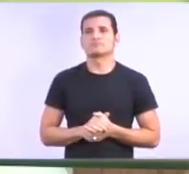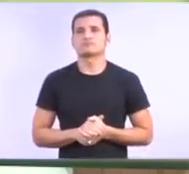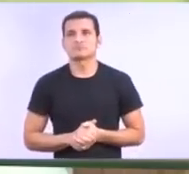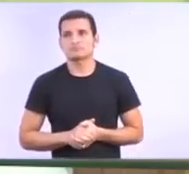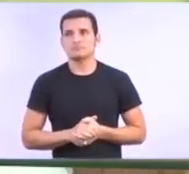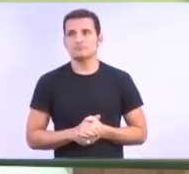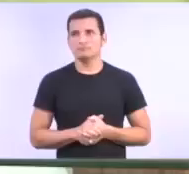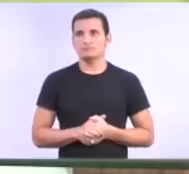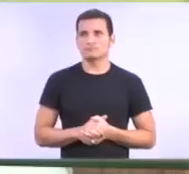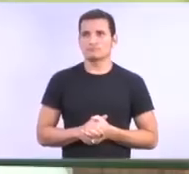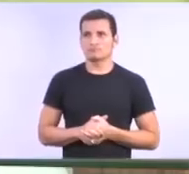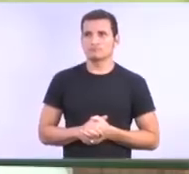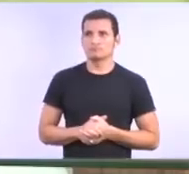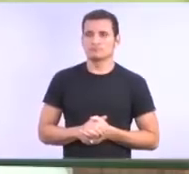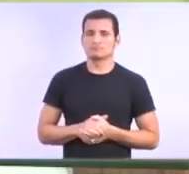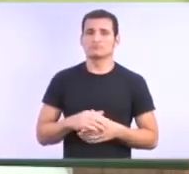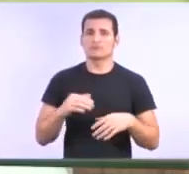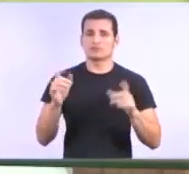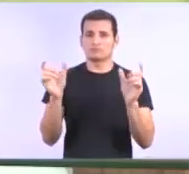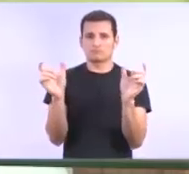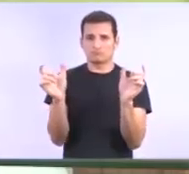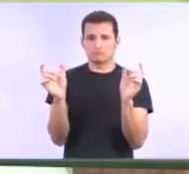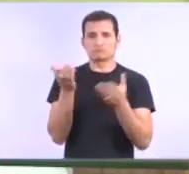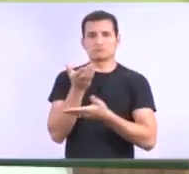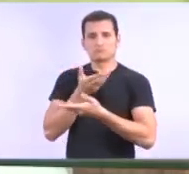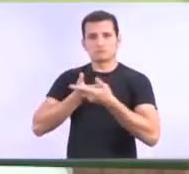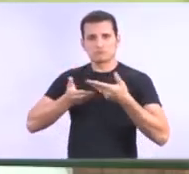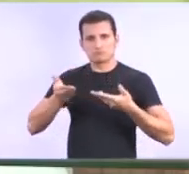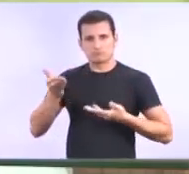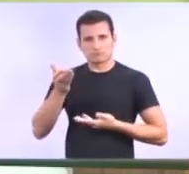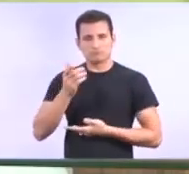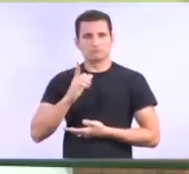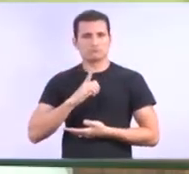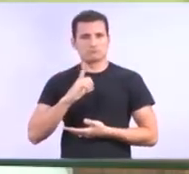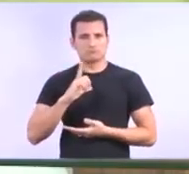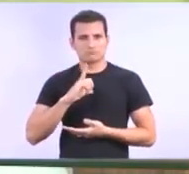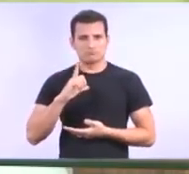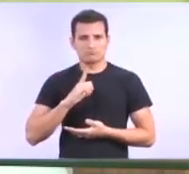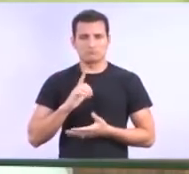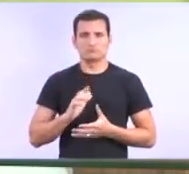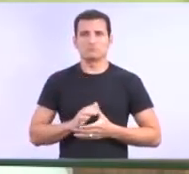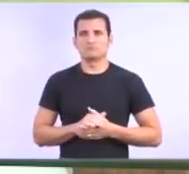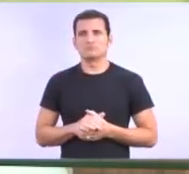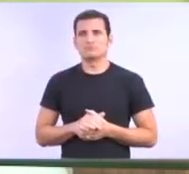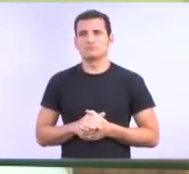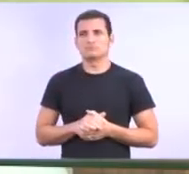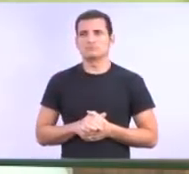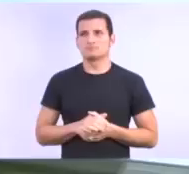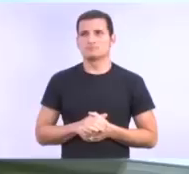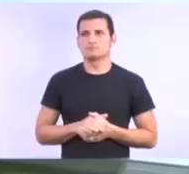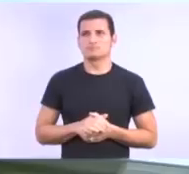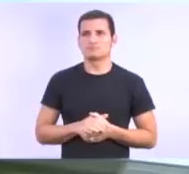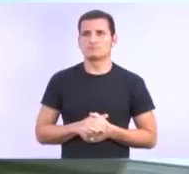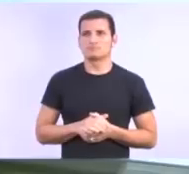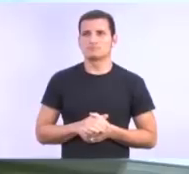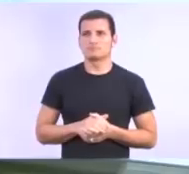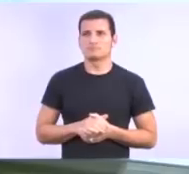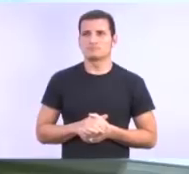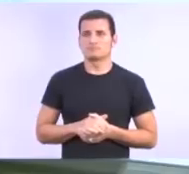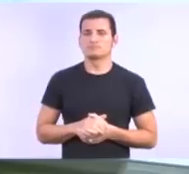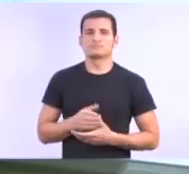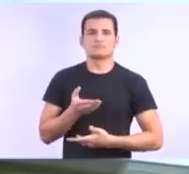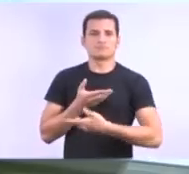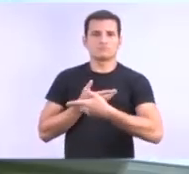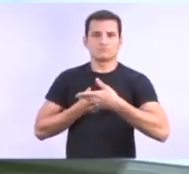produto. Embora exista a relação entre esses elementos que nós vamos ver mais para frente. Pessoal, relação